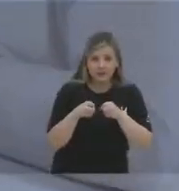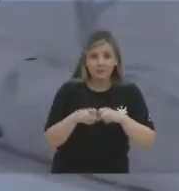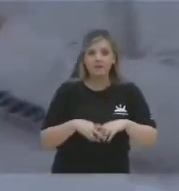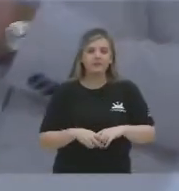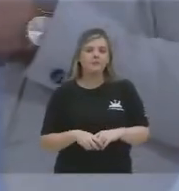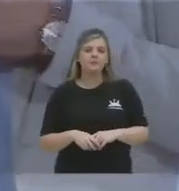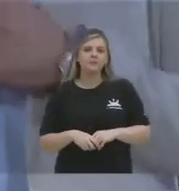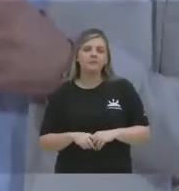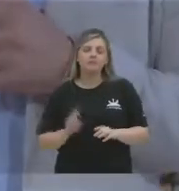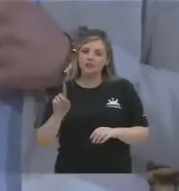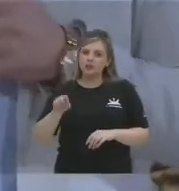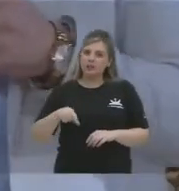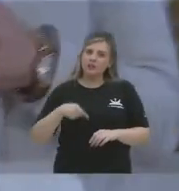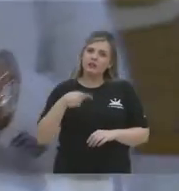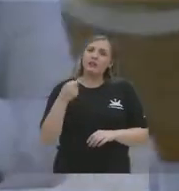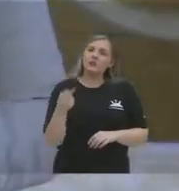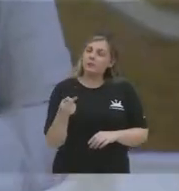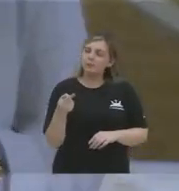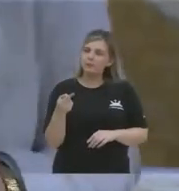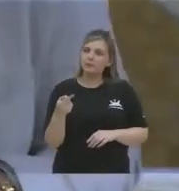E depois então ela vai: